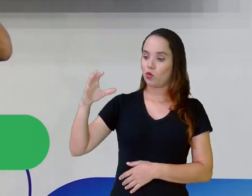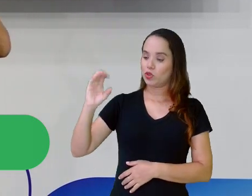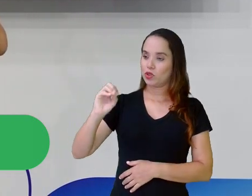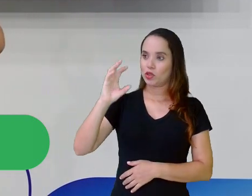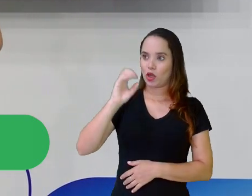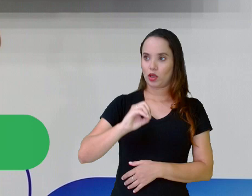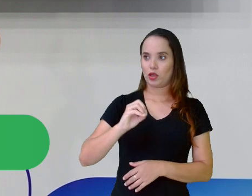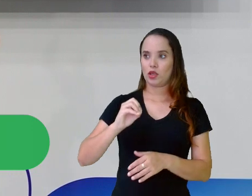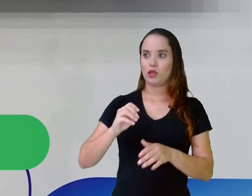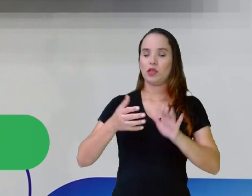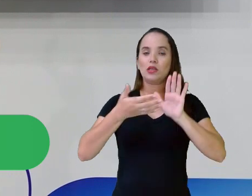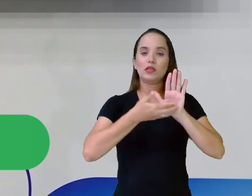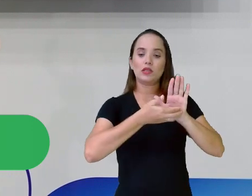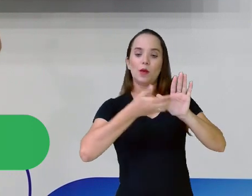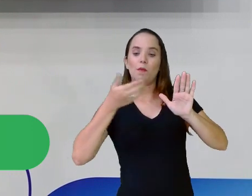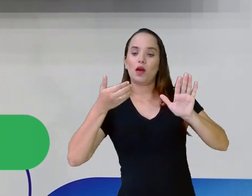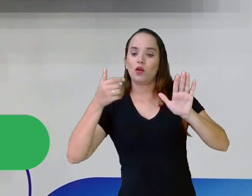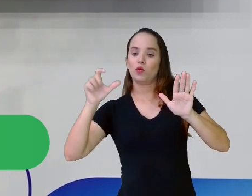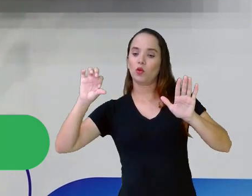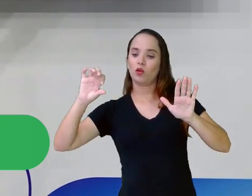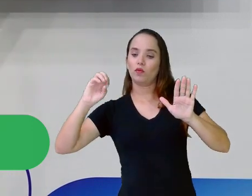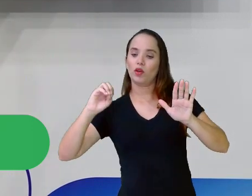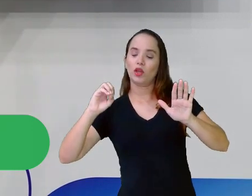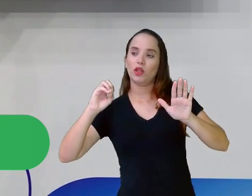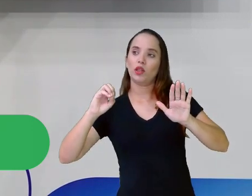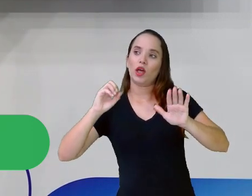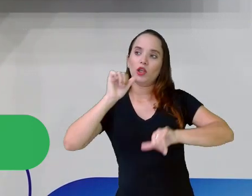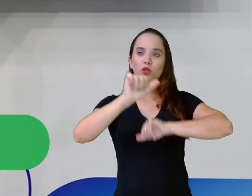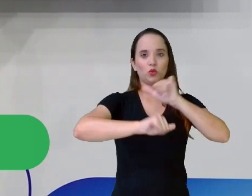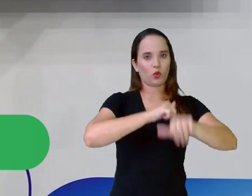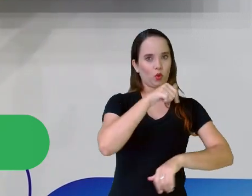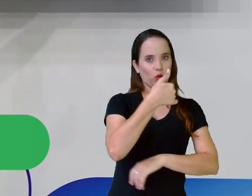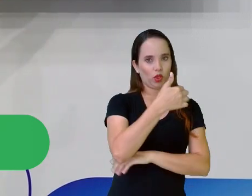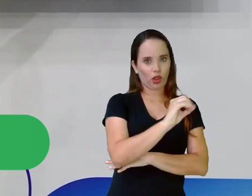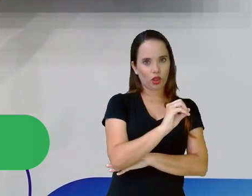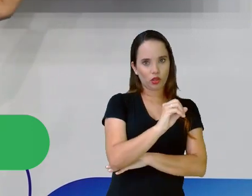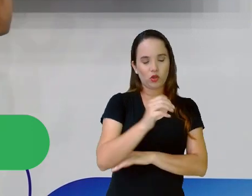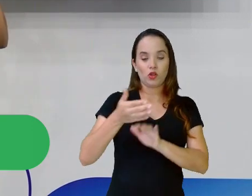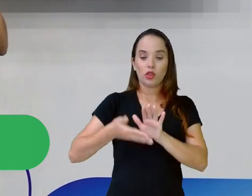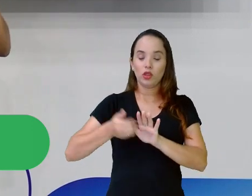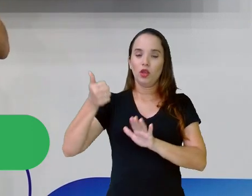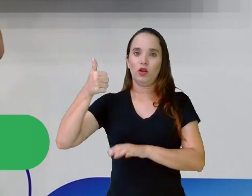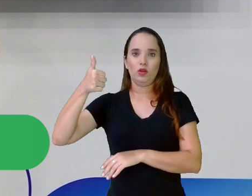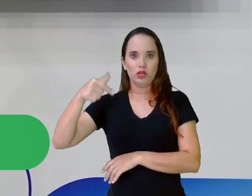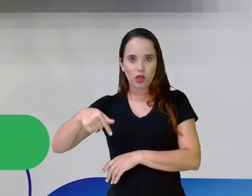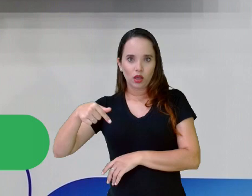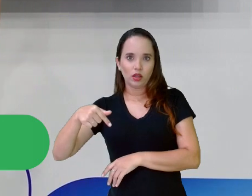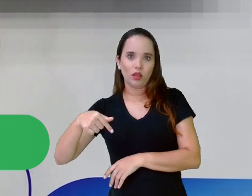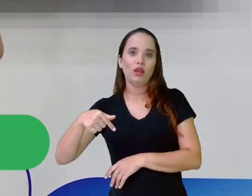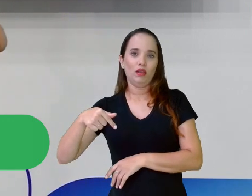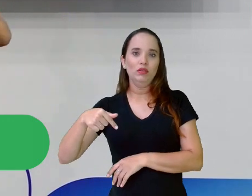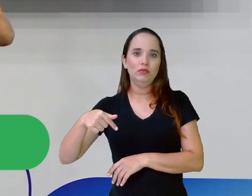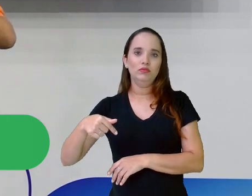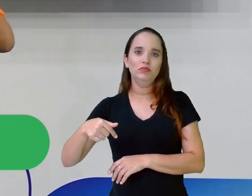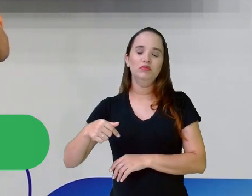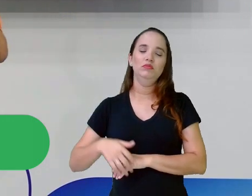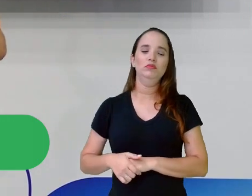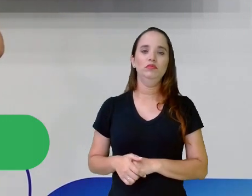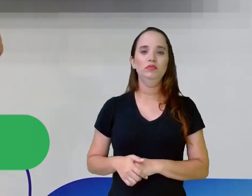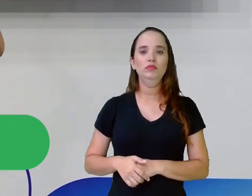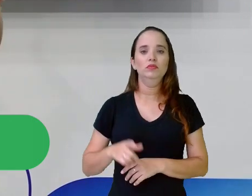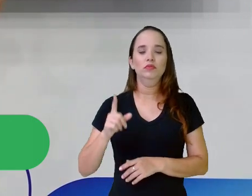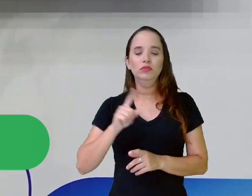separou 90 e trocou 10. Tirou 7 desses 10, sobrou 3. E do outro lado